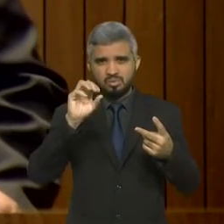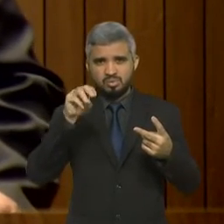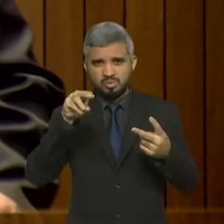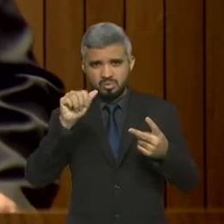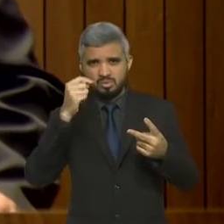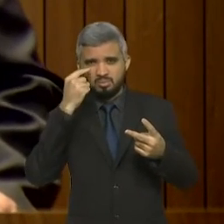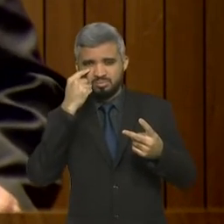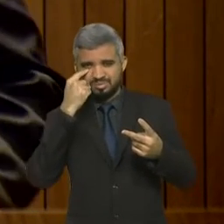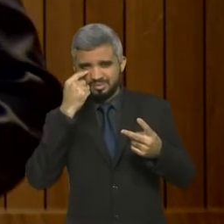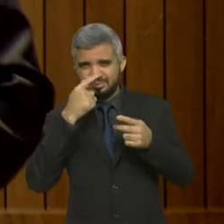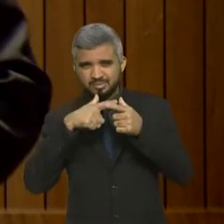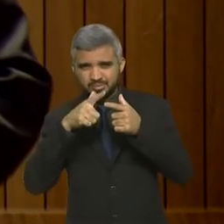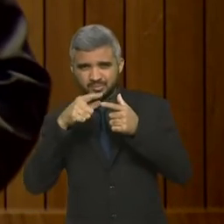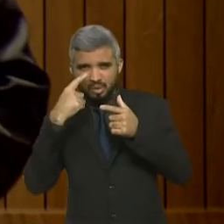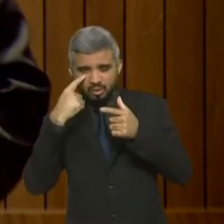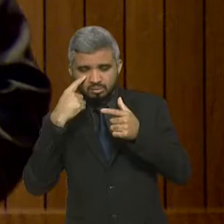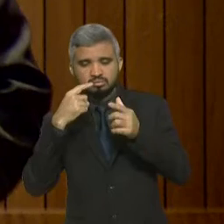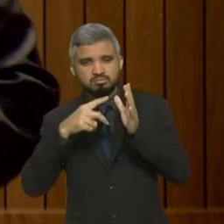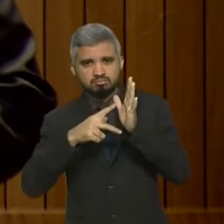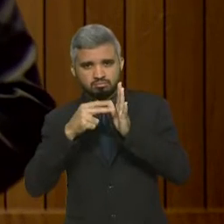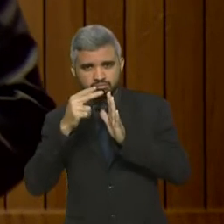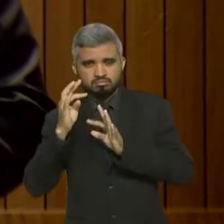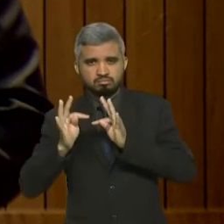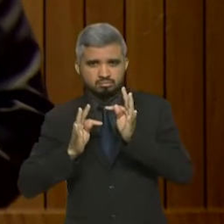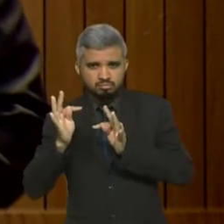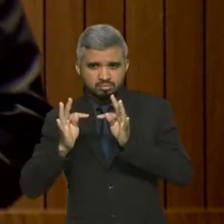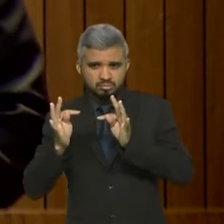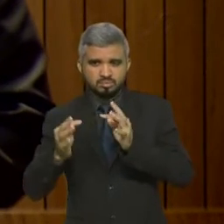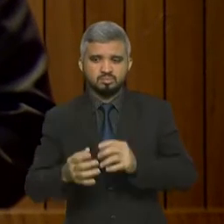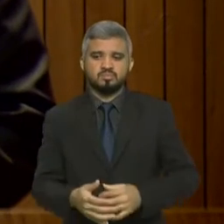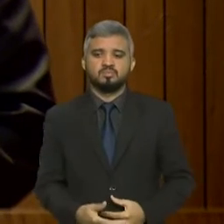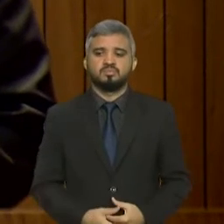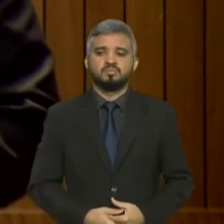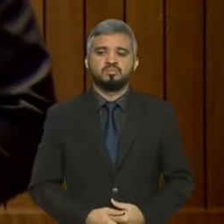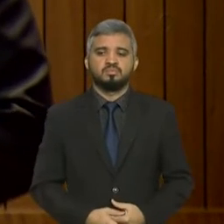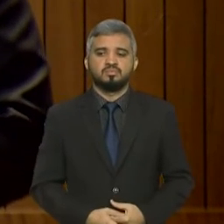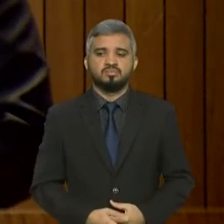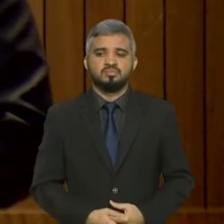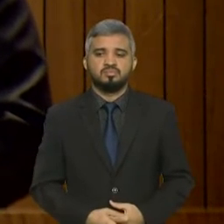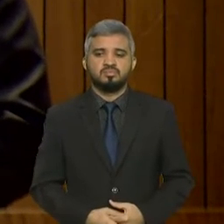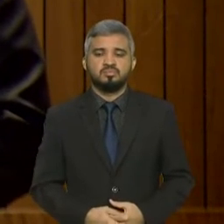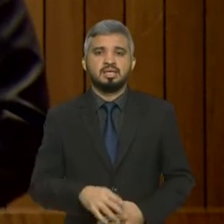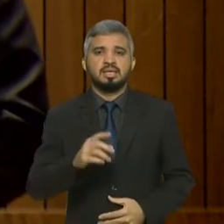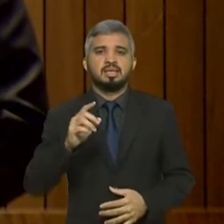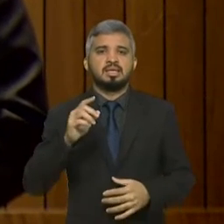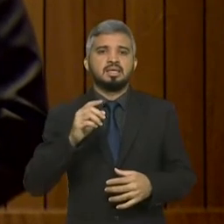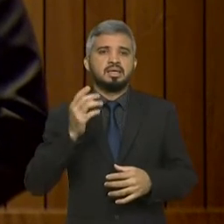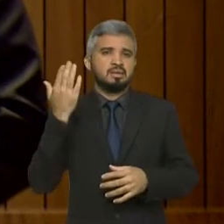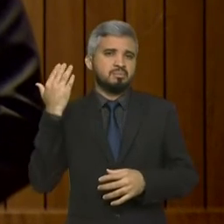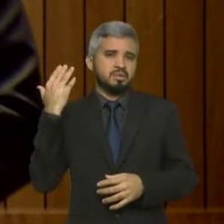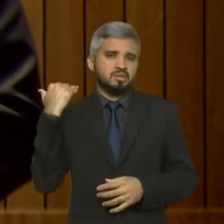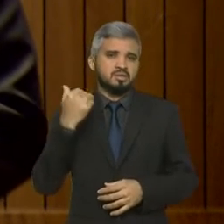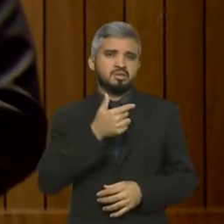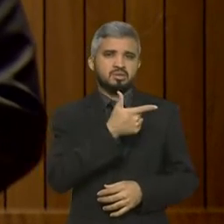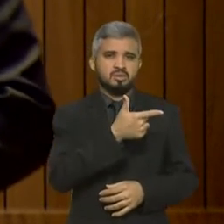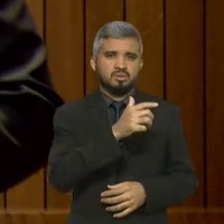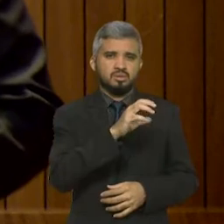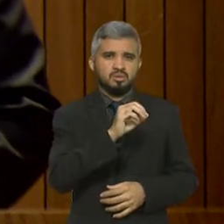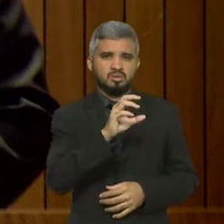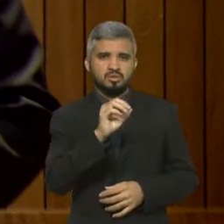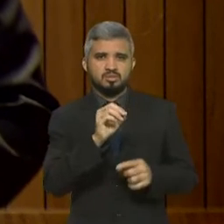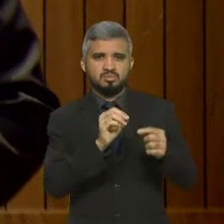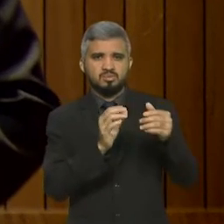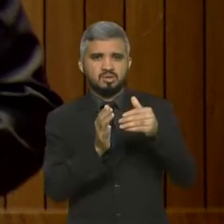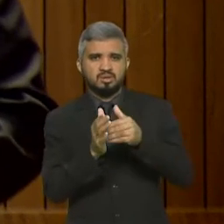conseguiu fazer um trabalho que até hoje, depois ele foi prefeito de 2000 a 2004,